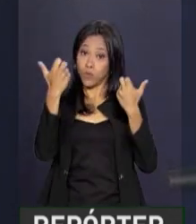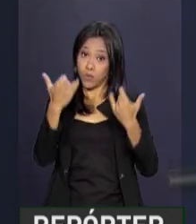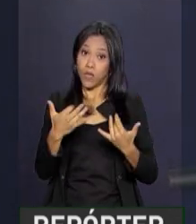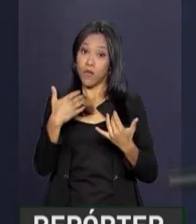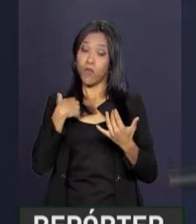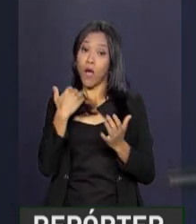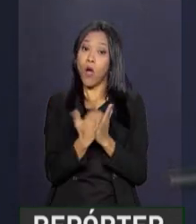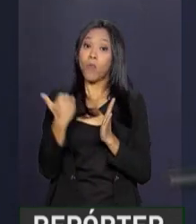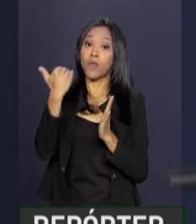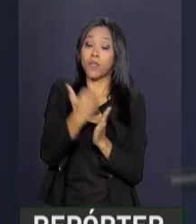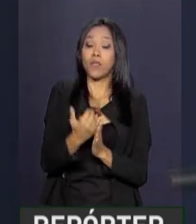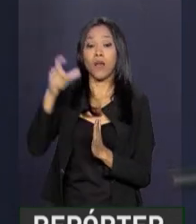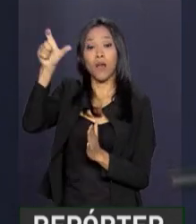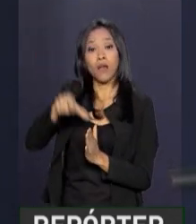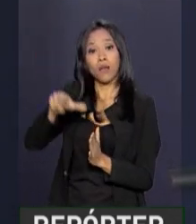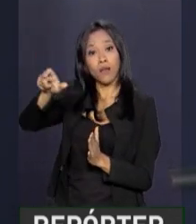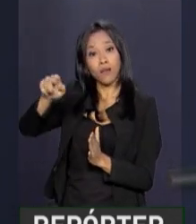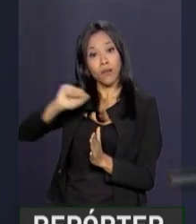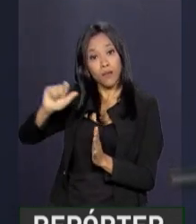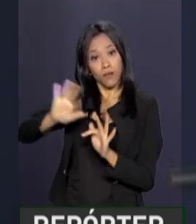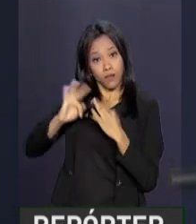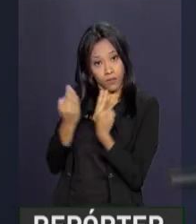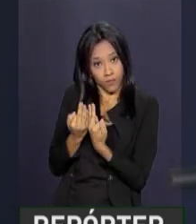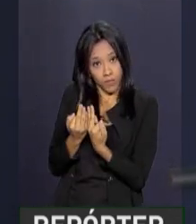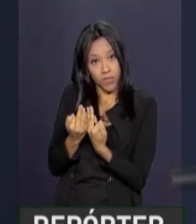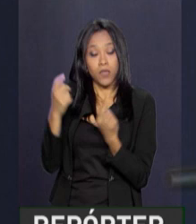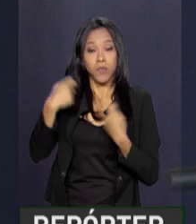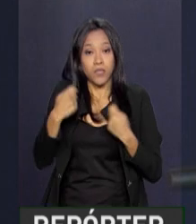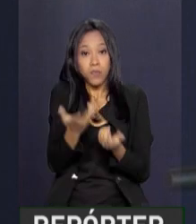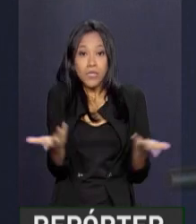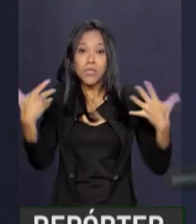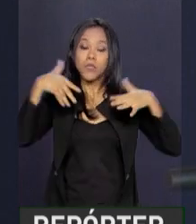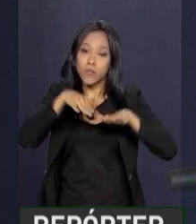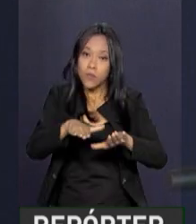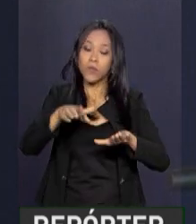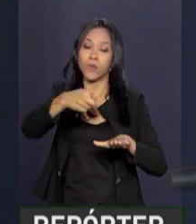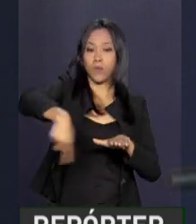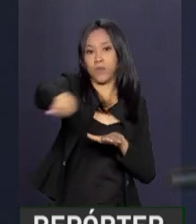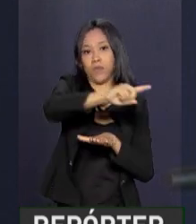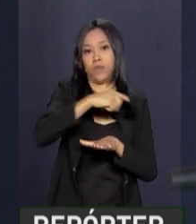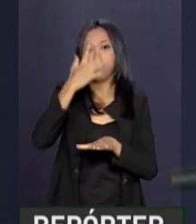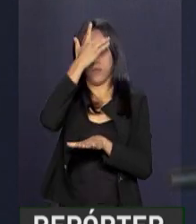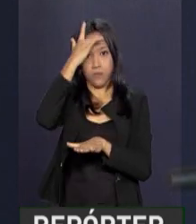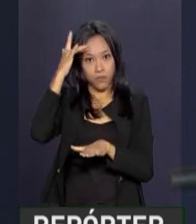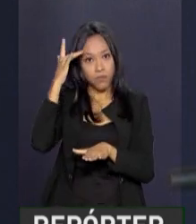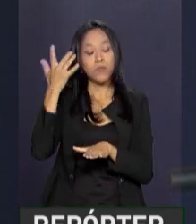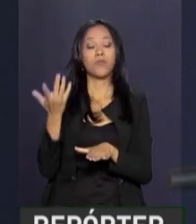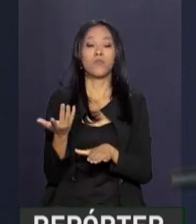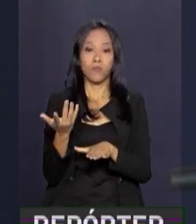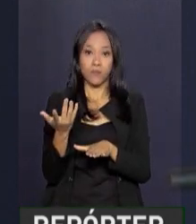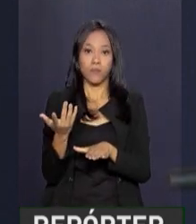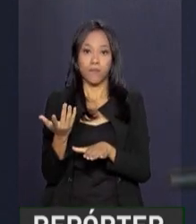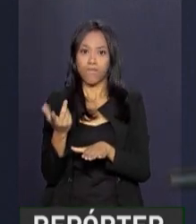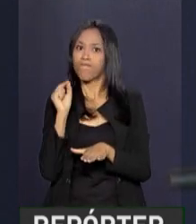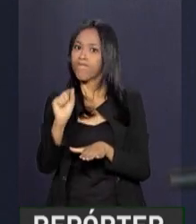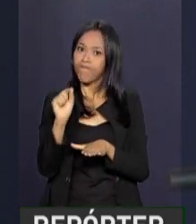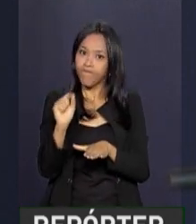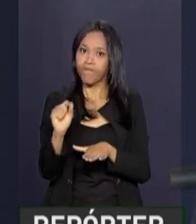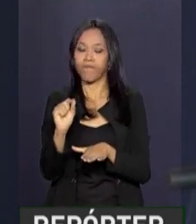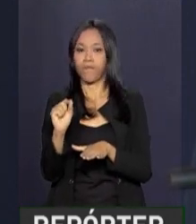social, não é? Por quê? Porque nós sabemos que nós precisamos reincluir, não é? Incluir as pessoas na